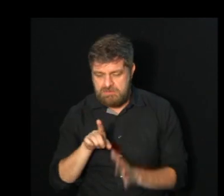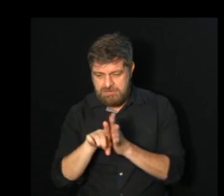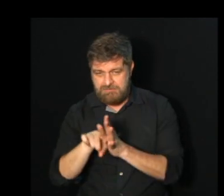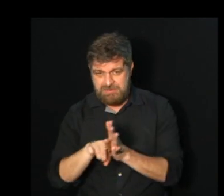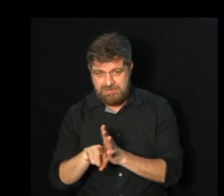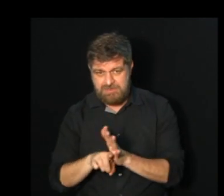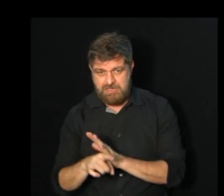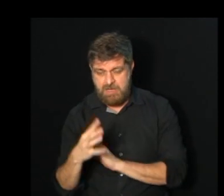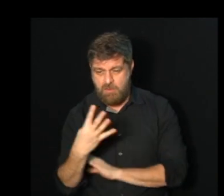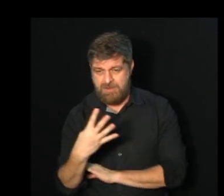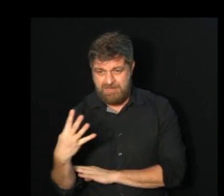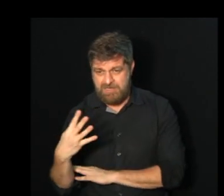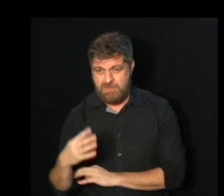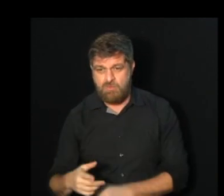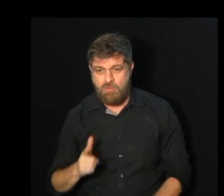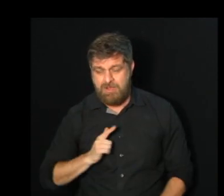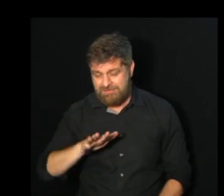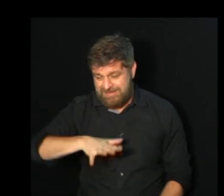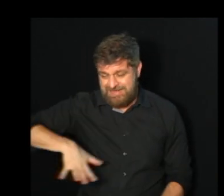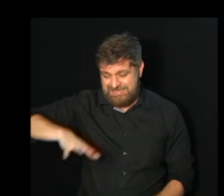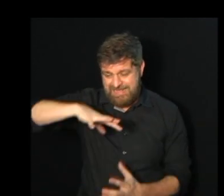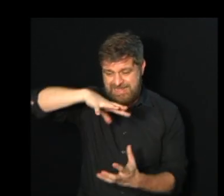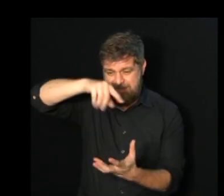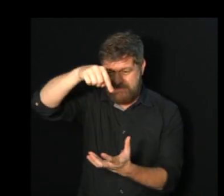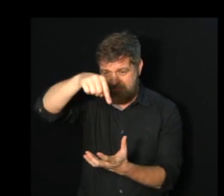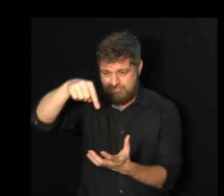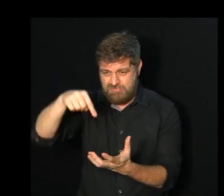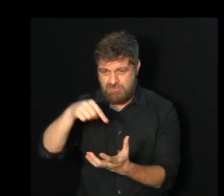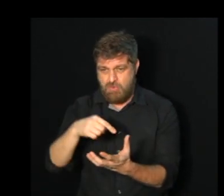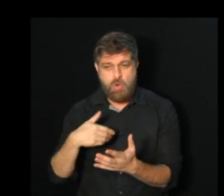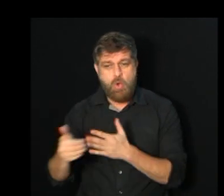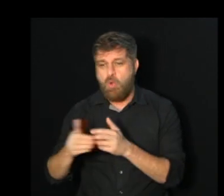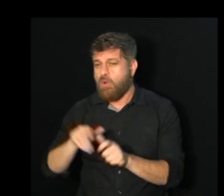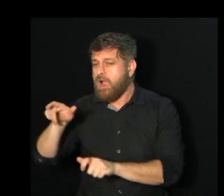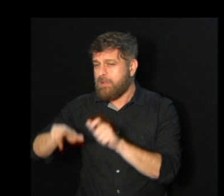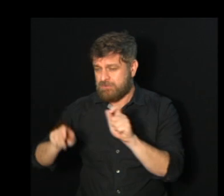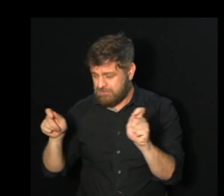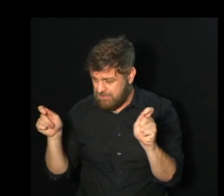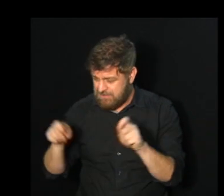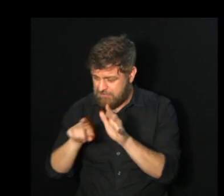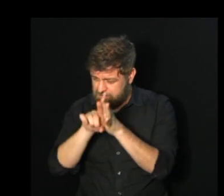44 servidores nessa rede mundial. Muito bem, isso qualquer um pode